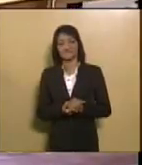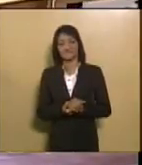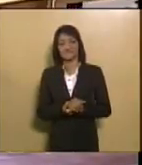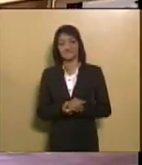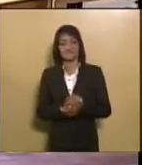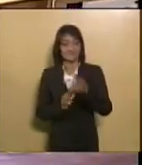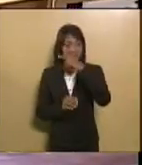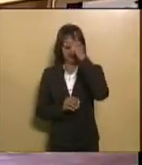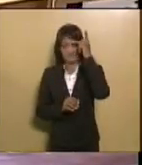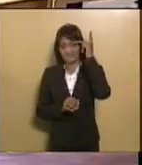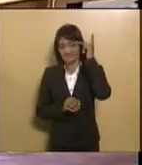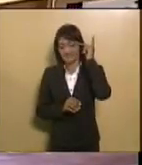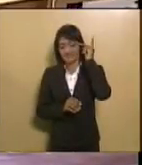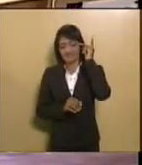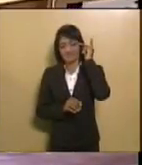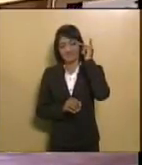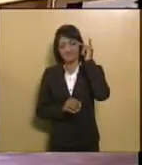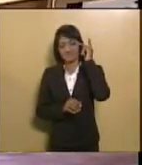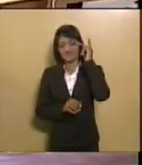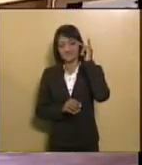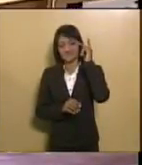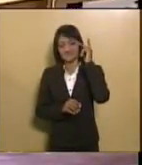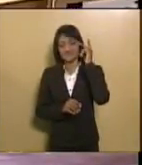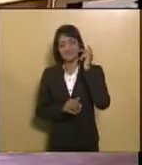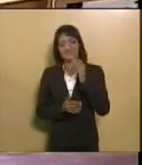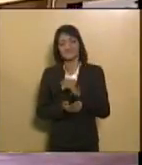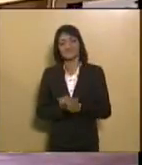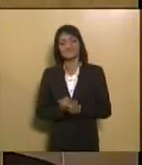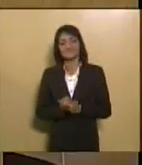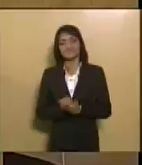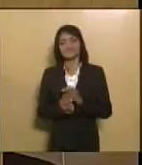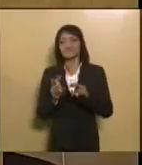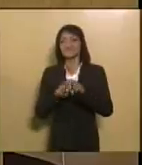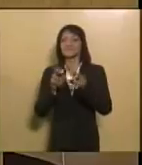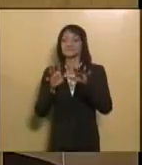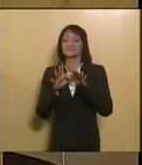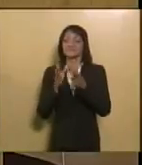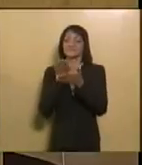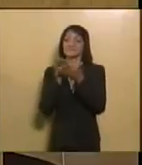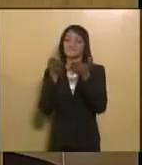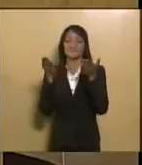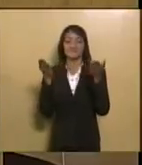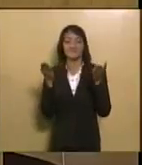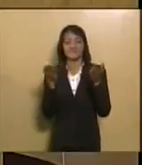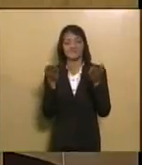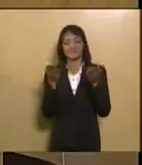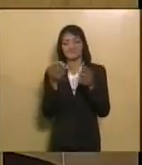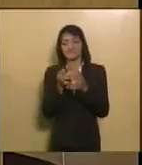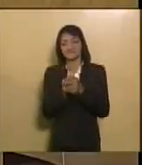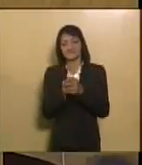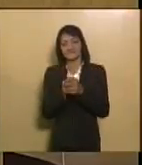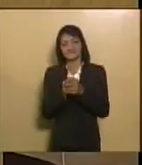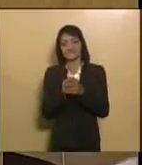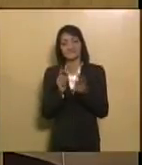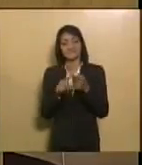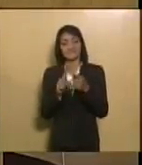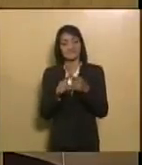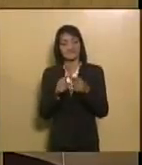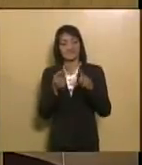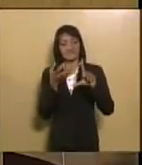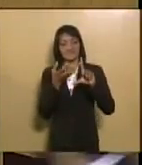pessoas que nos acompanham aqui das galerias, que nos assistem pela TV